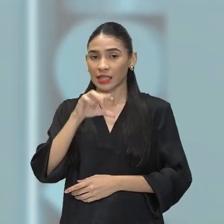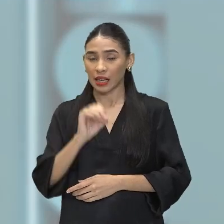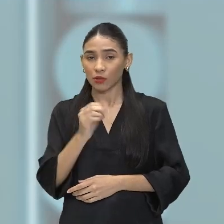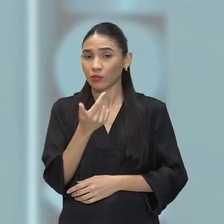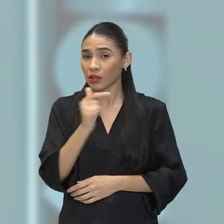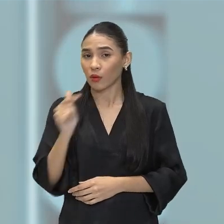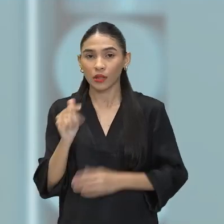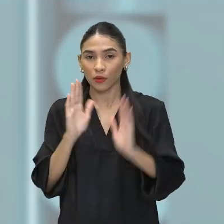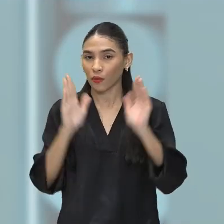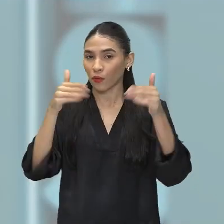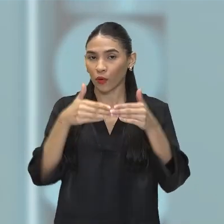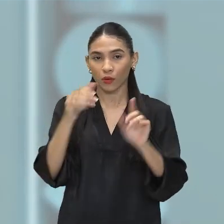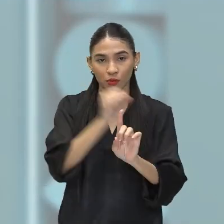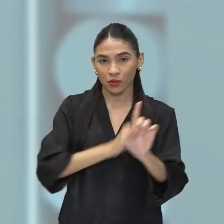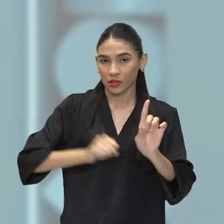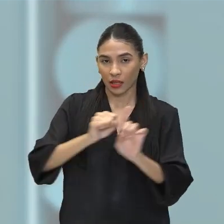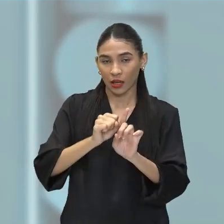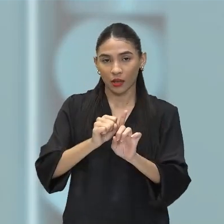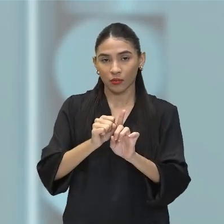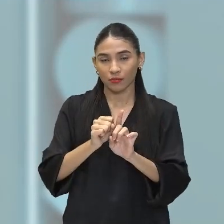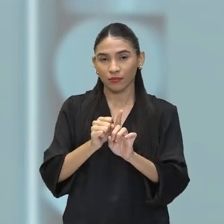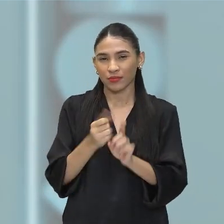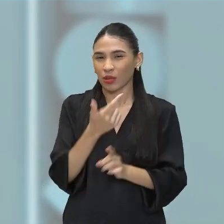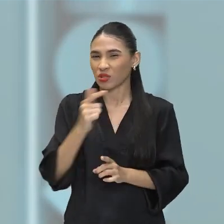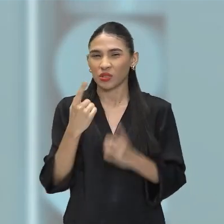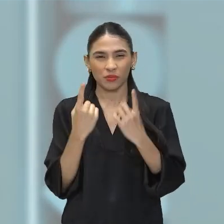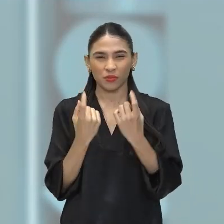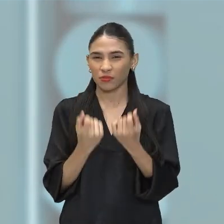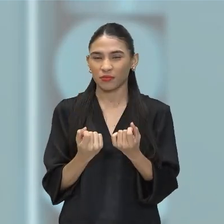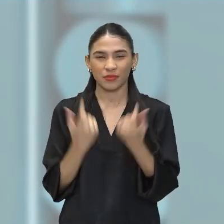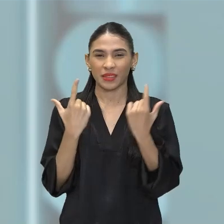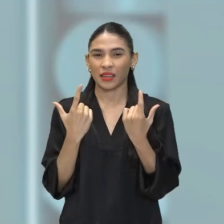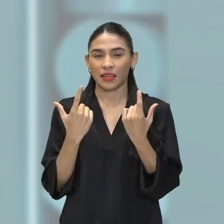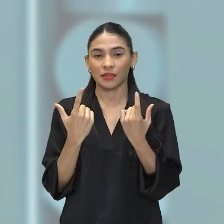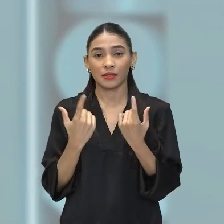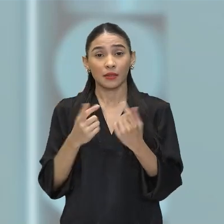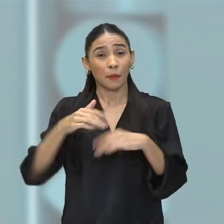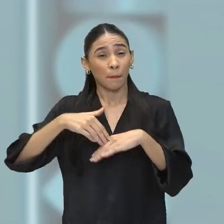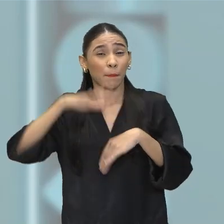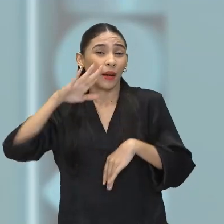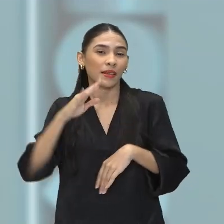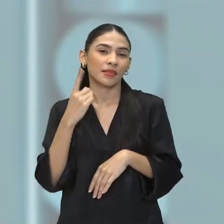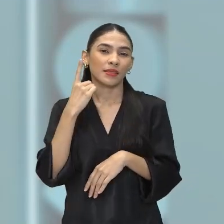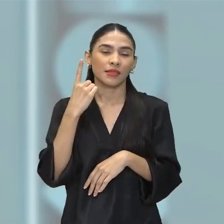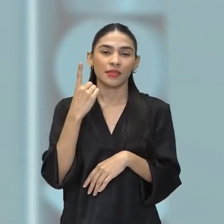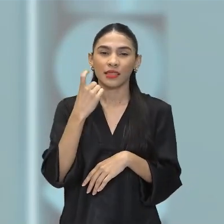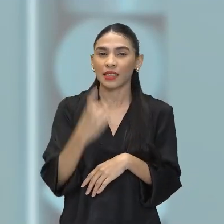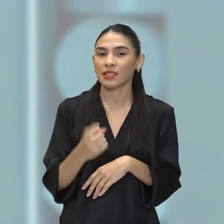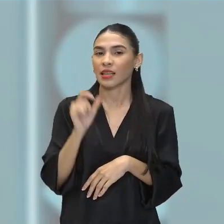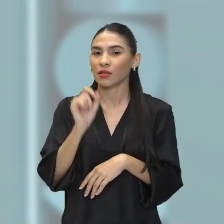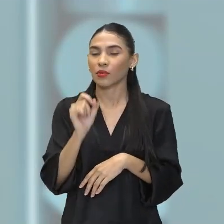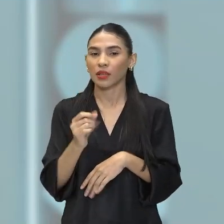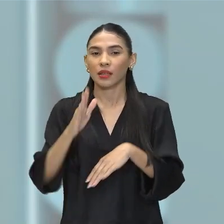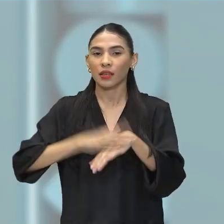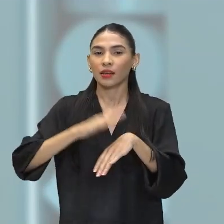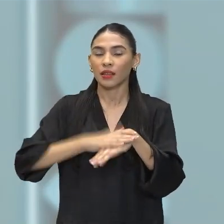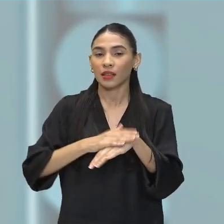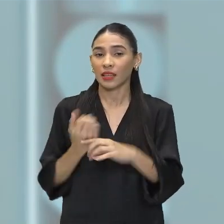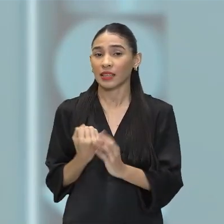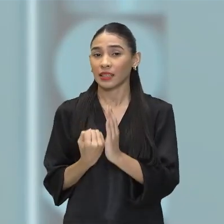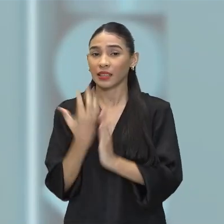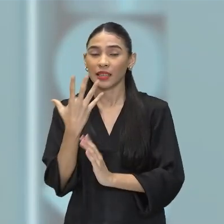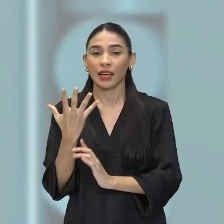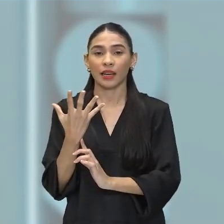não interessava aos autores parnasianos. Eles estavam mais interessados em produzir um